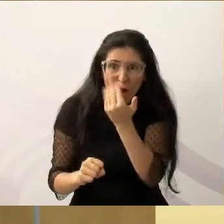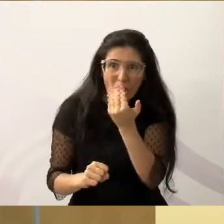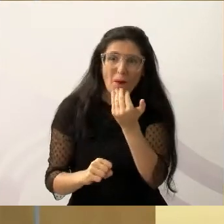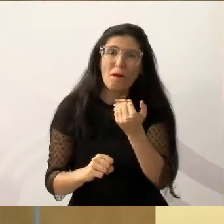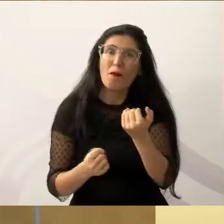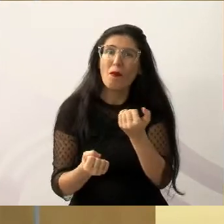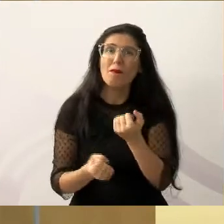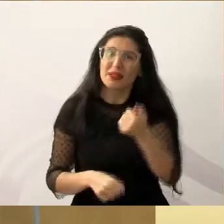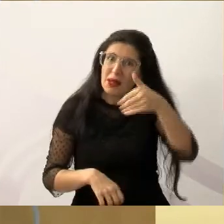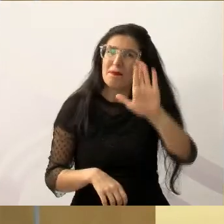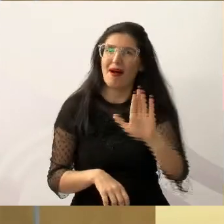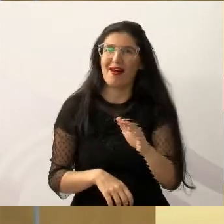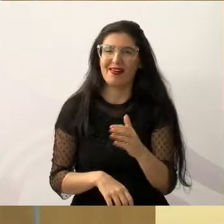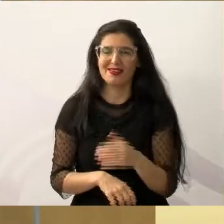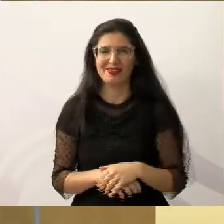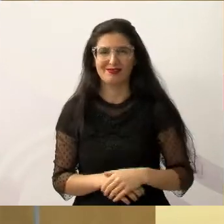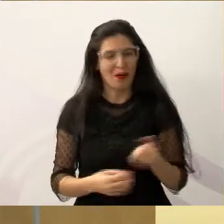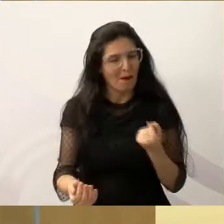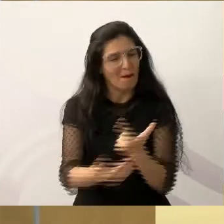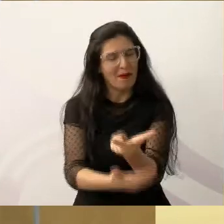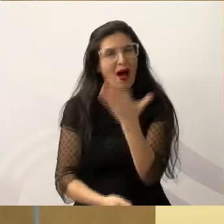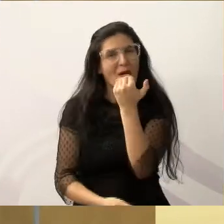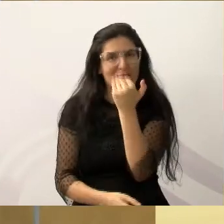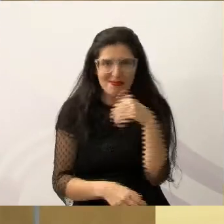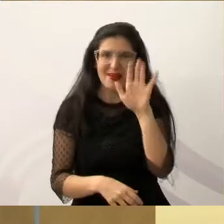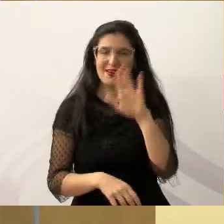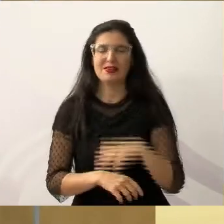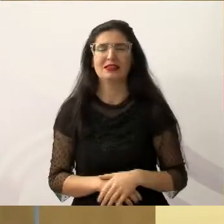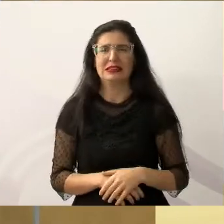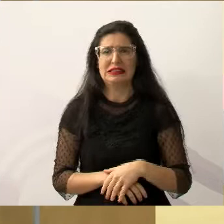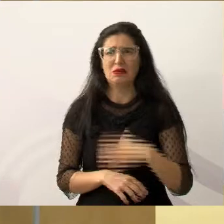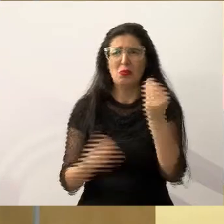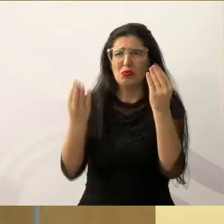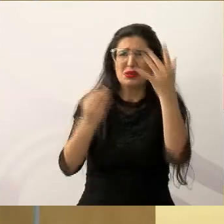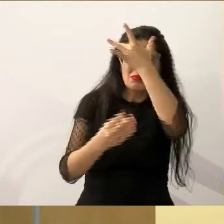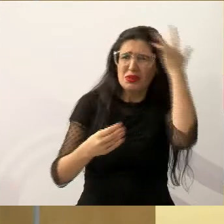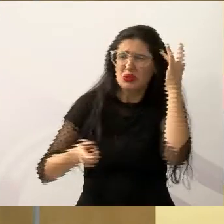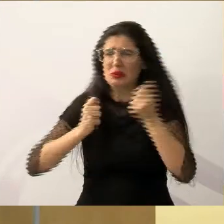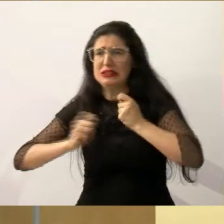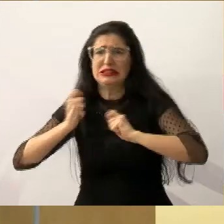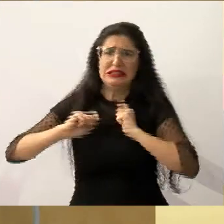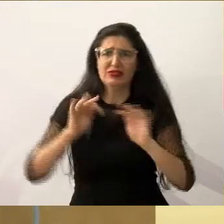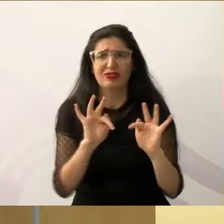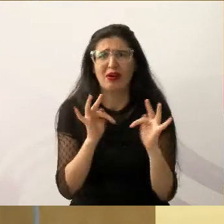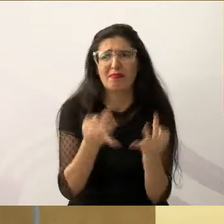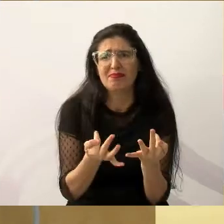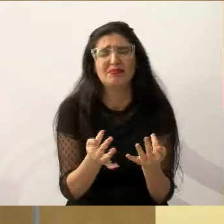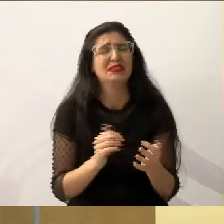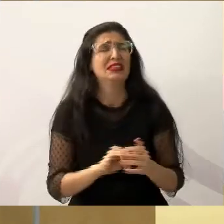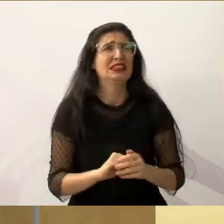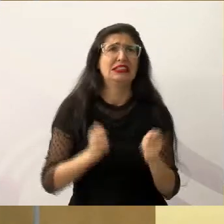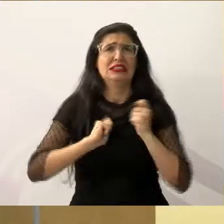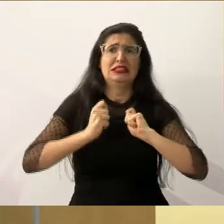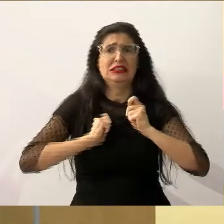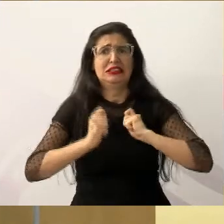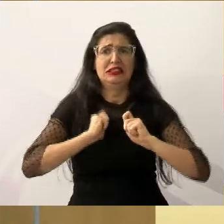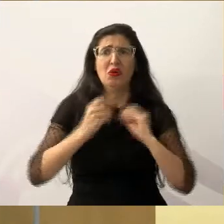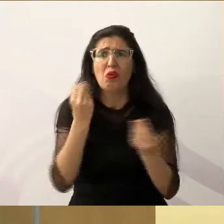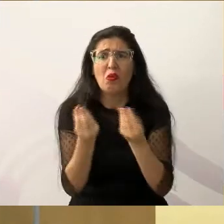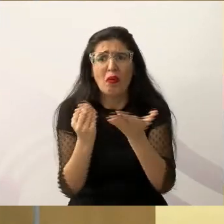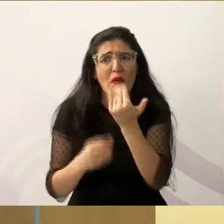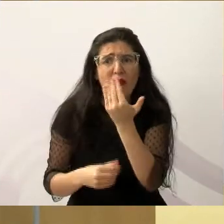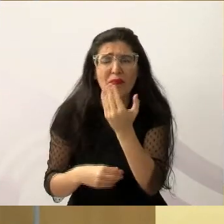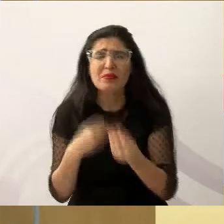das pessoas e a gente precisa a gente sabe que muitos pais, mães de família estão com essa dificuldade de estar com